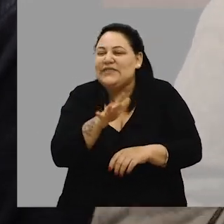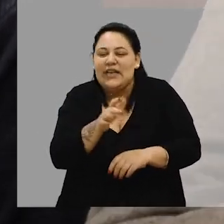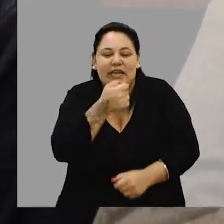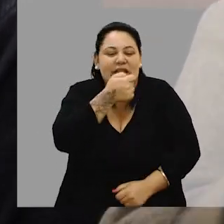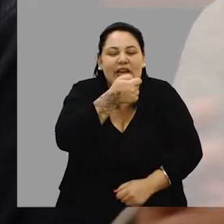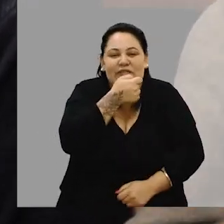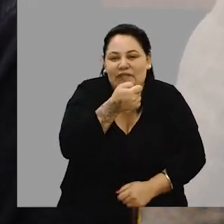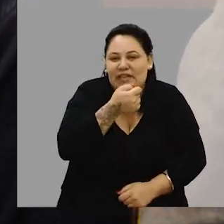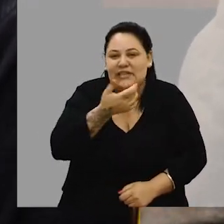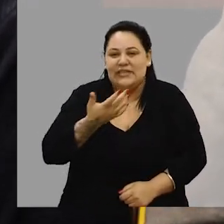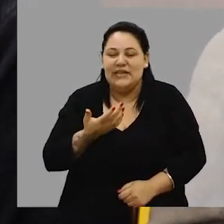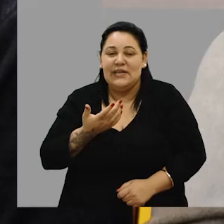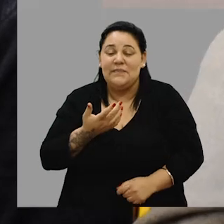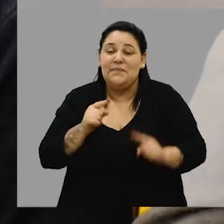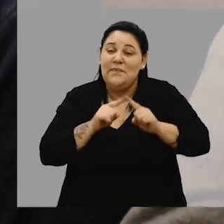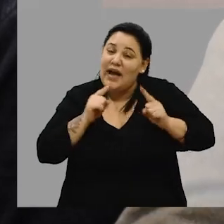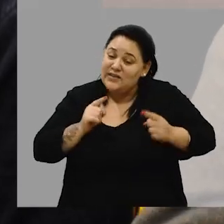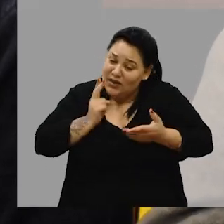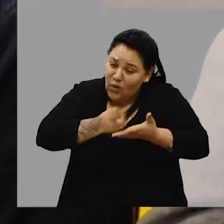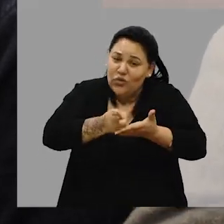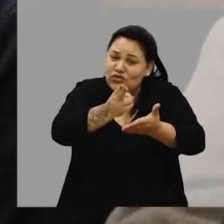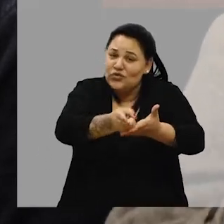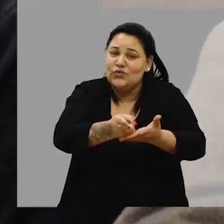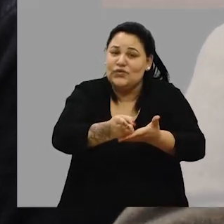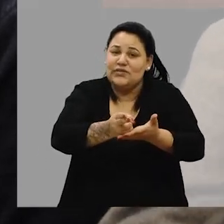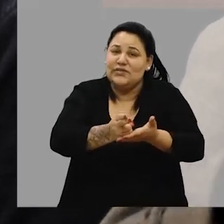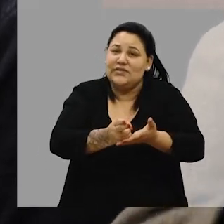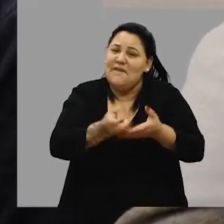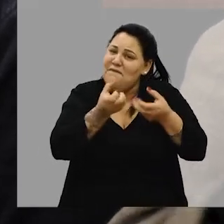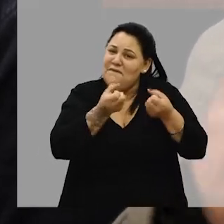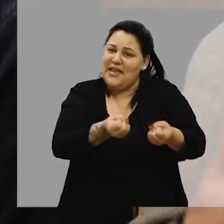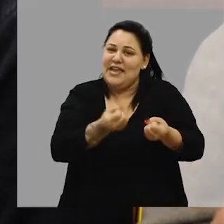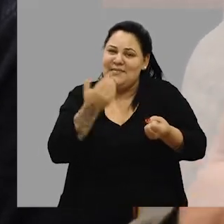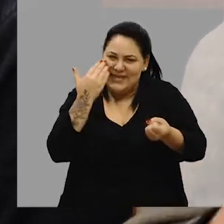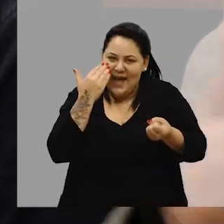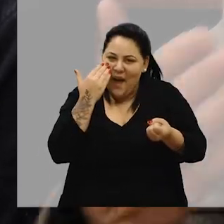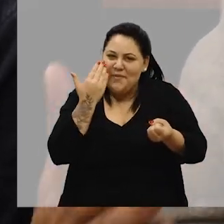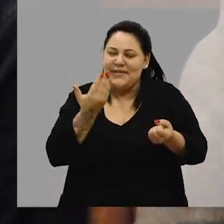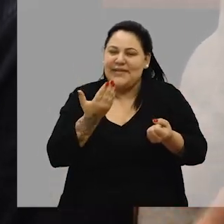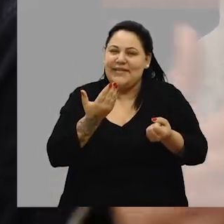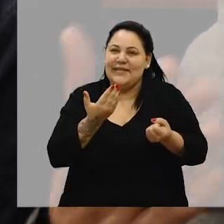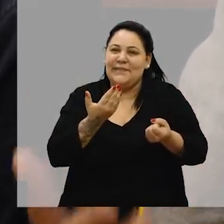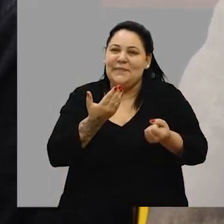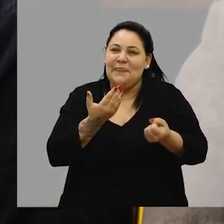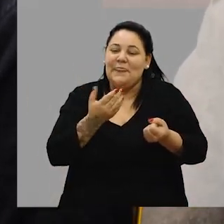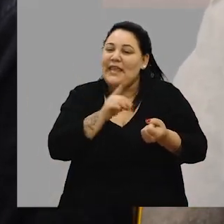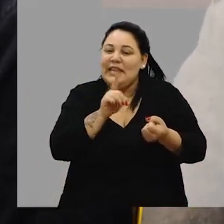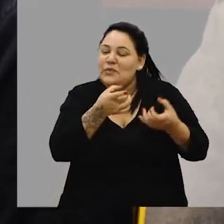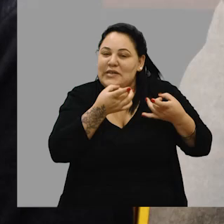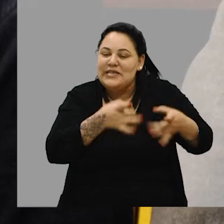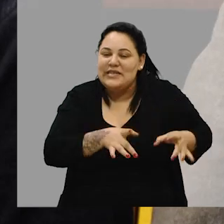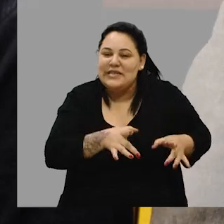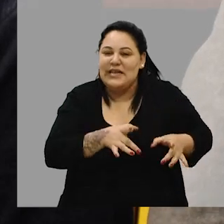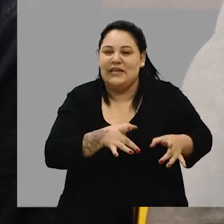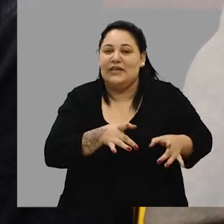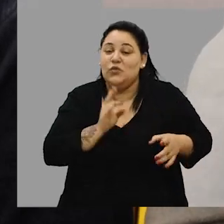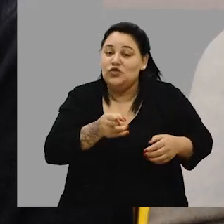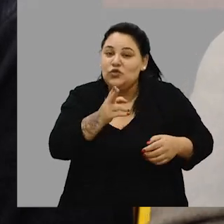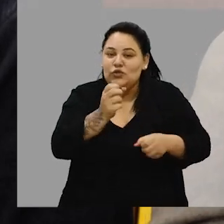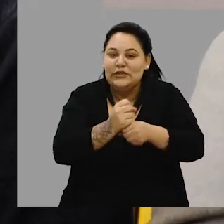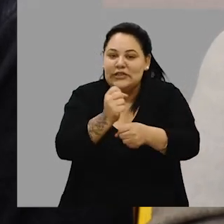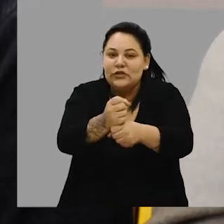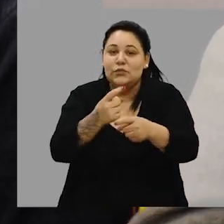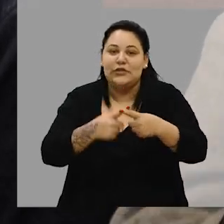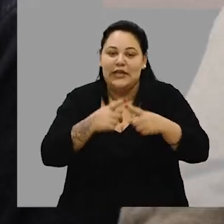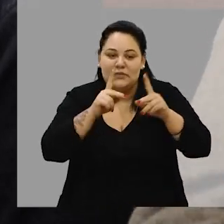eventuais entrevistas aqui e acolá, mas que realmente se tenha uma consistência, uma persistência no tempo, para